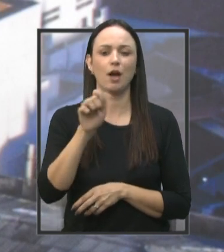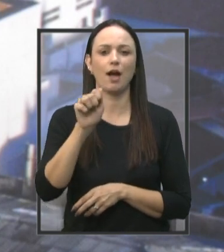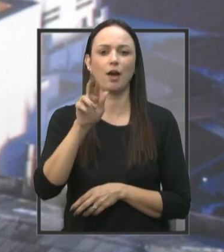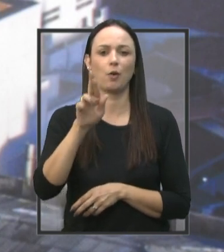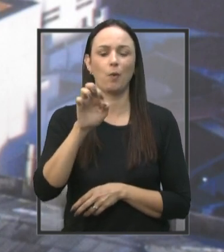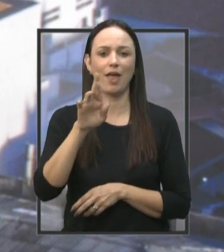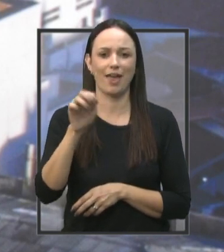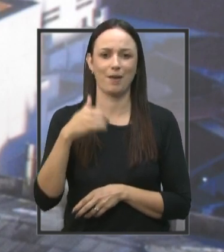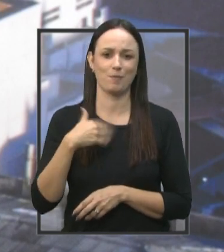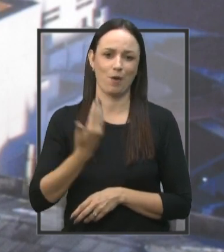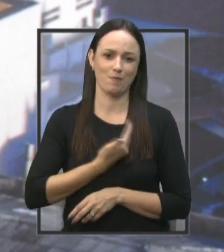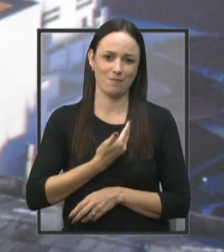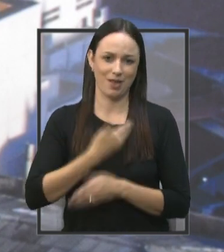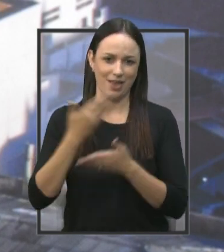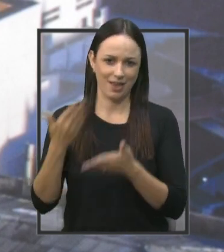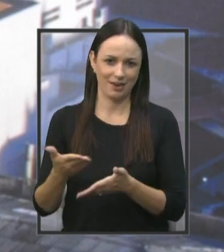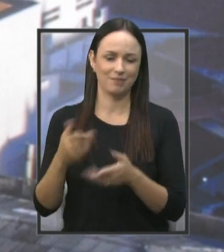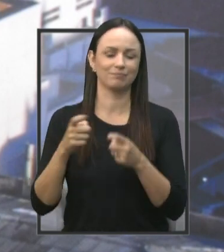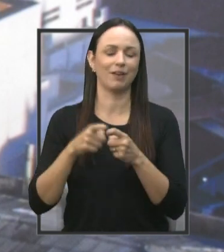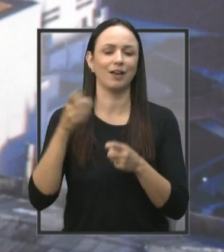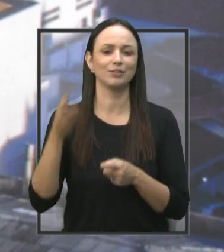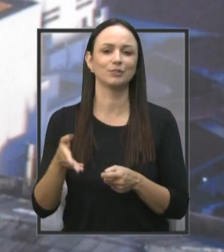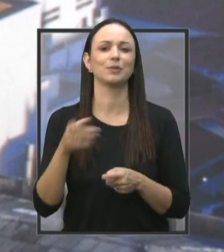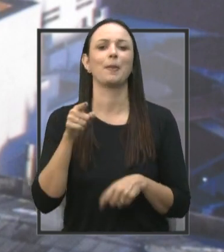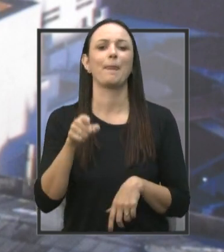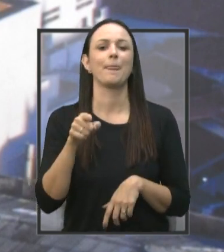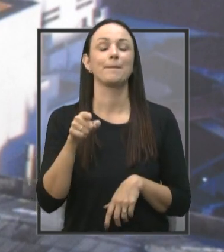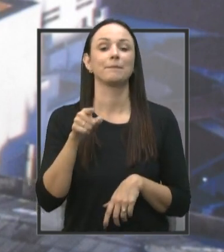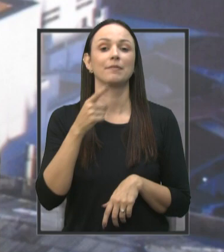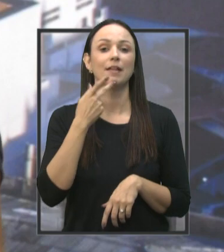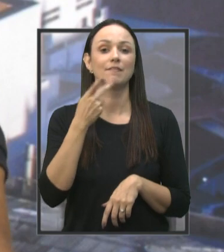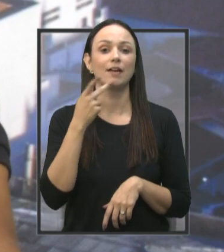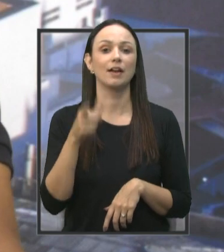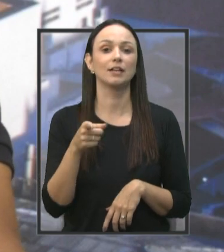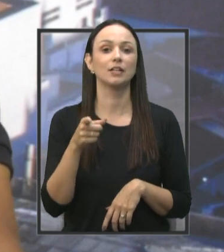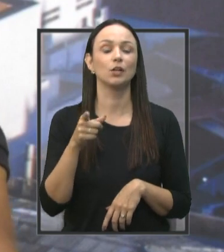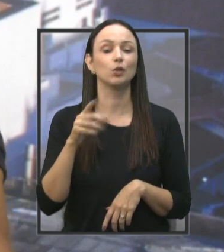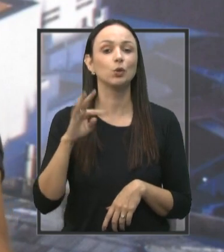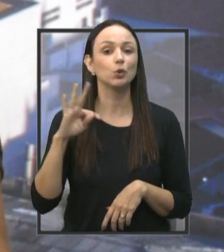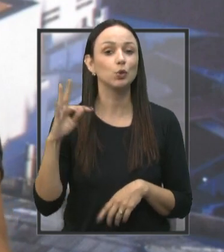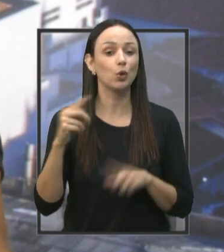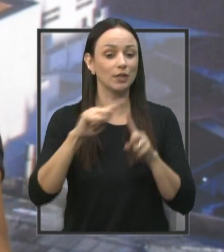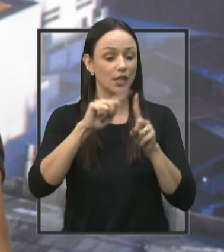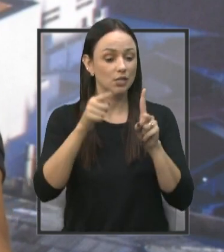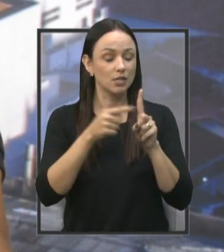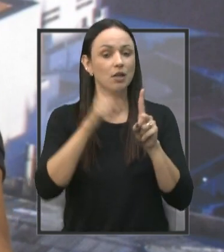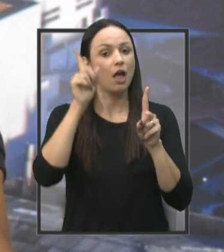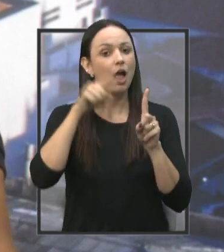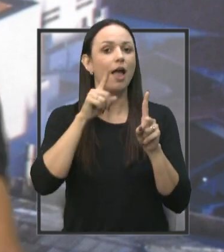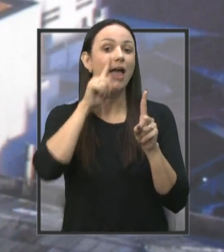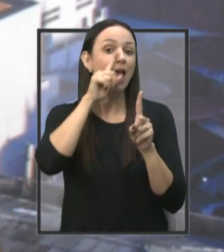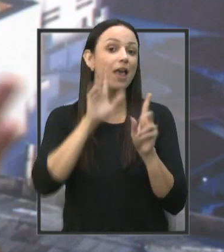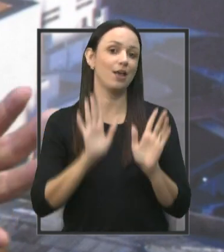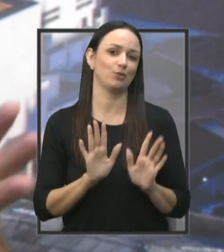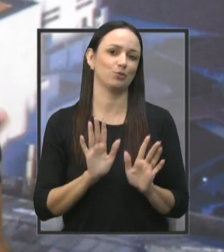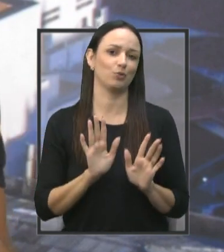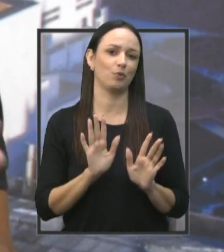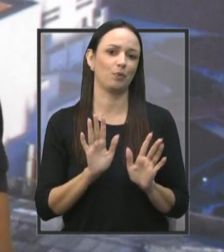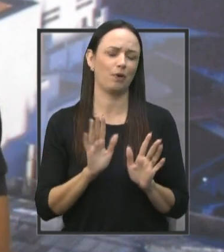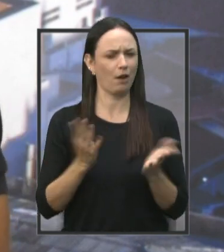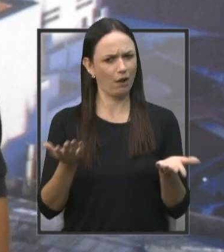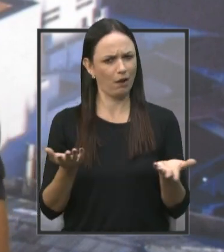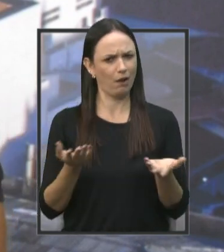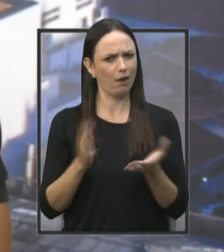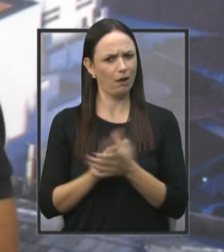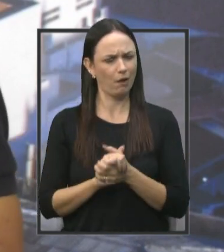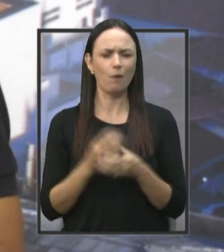o obstetra, o meu amigo, o Dr. João Aguera, ele diz que toda gestação é de risco. Então, pode até falar assim,